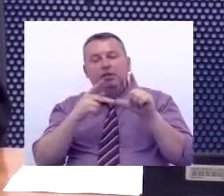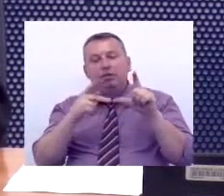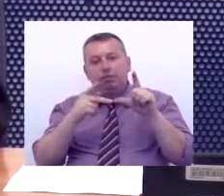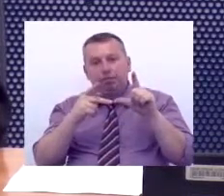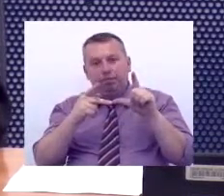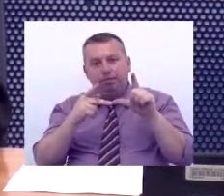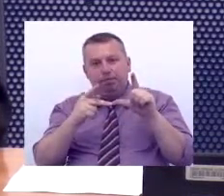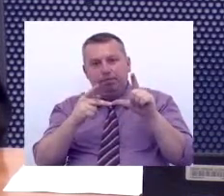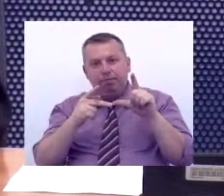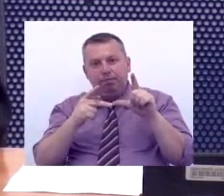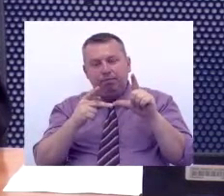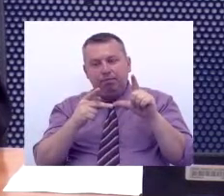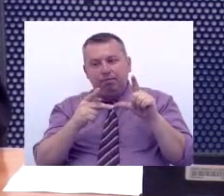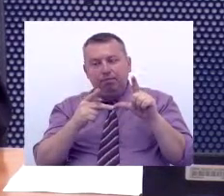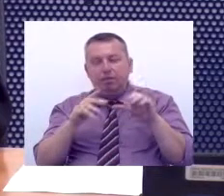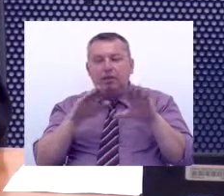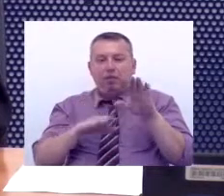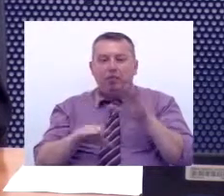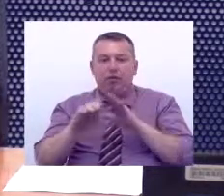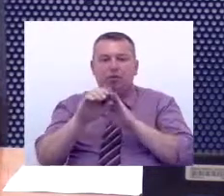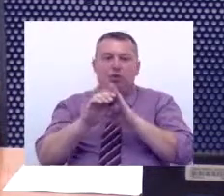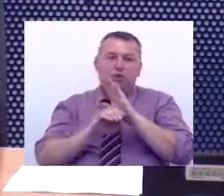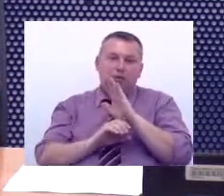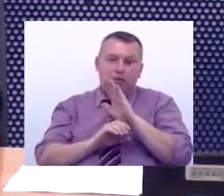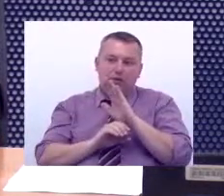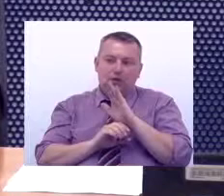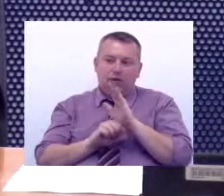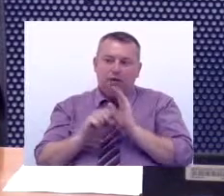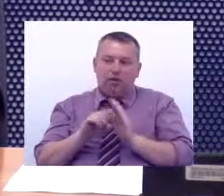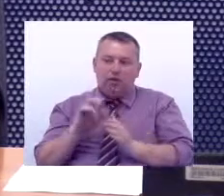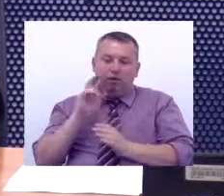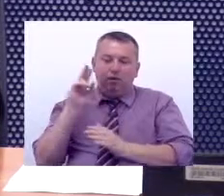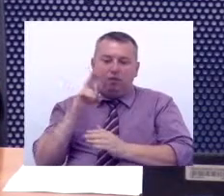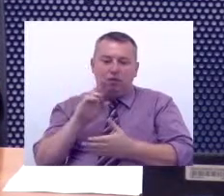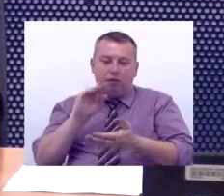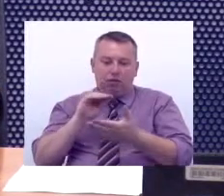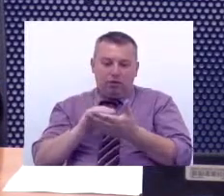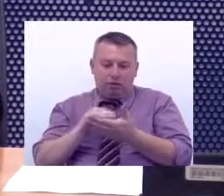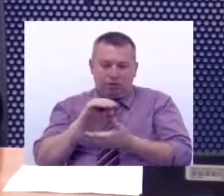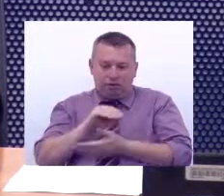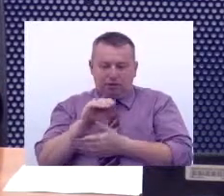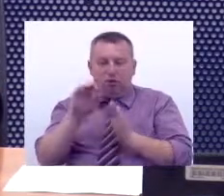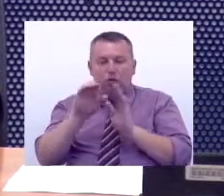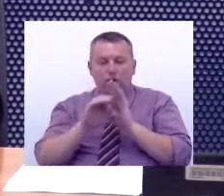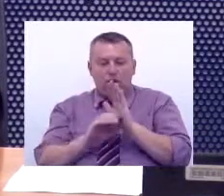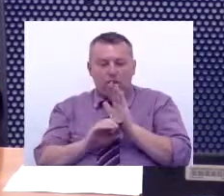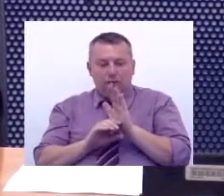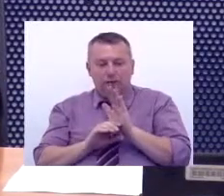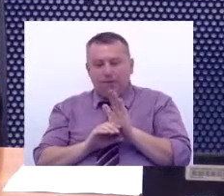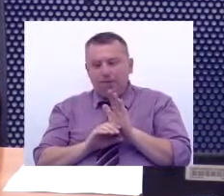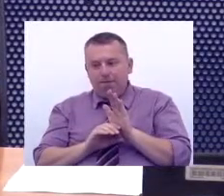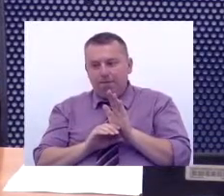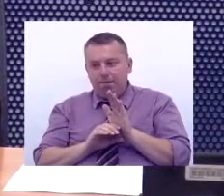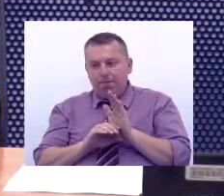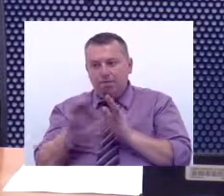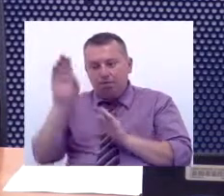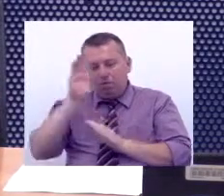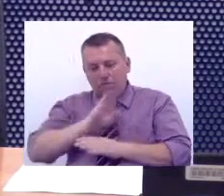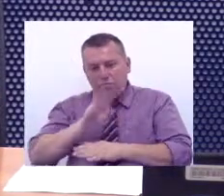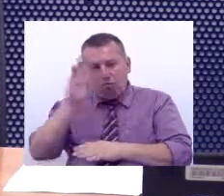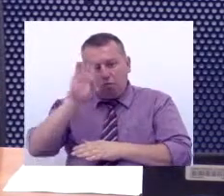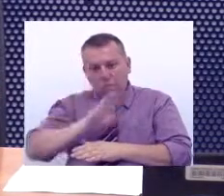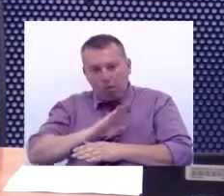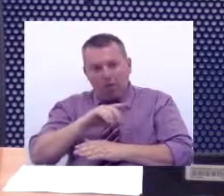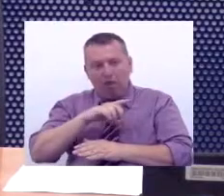comenta, ele depende do orçamento, né? Se nós formos colocar neste orçamento aqui as gratuidades que